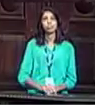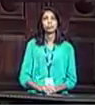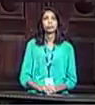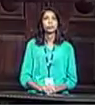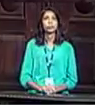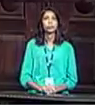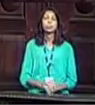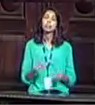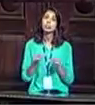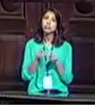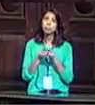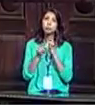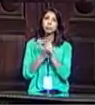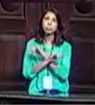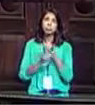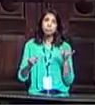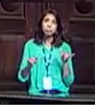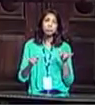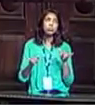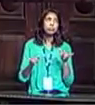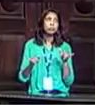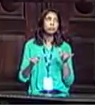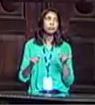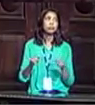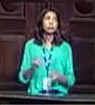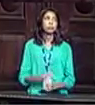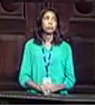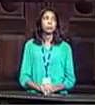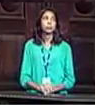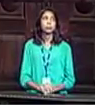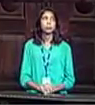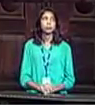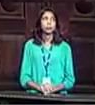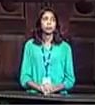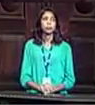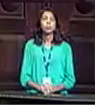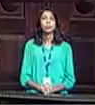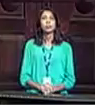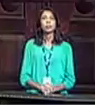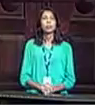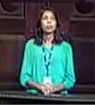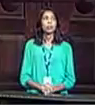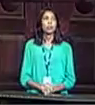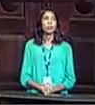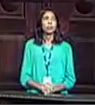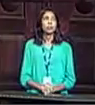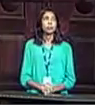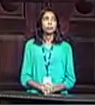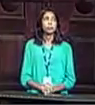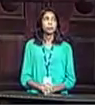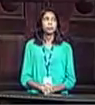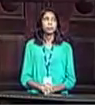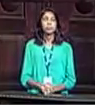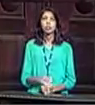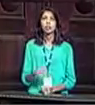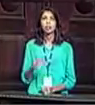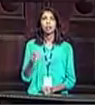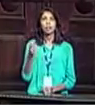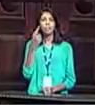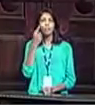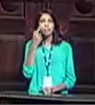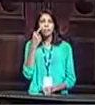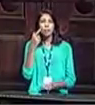Quero dizer com total paciência, senhor presidente, não nesse momento, terminada essa fase